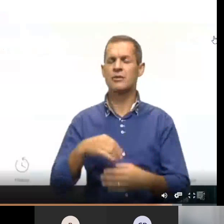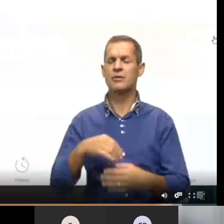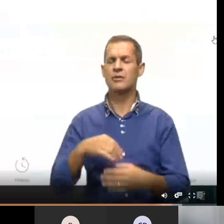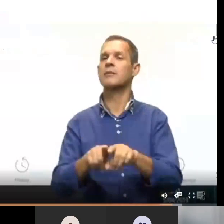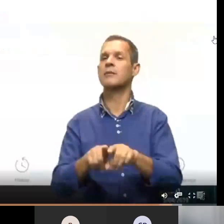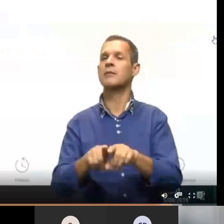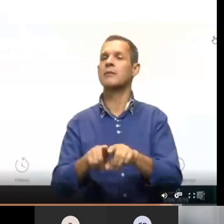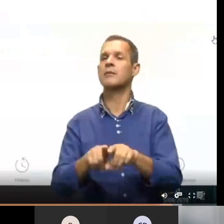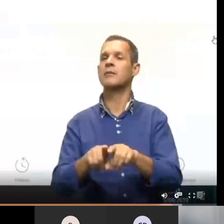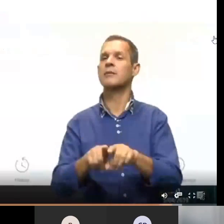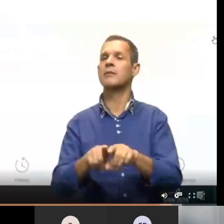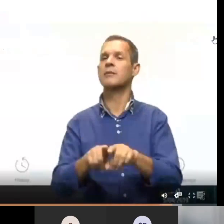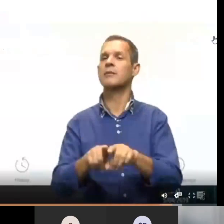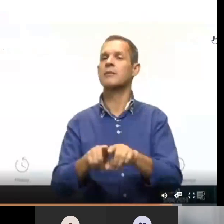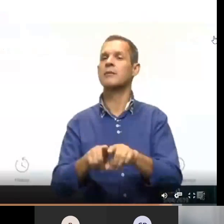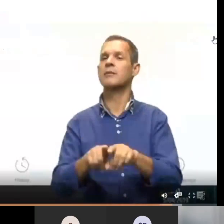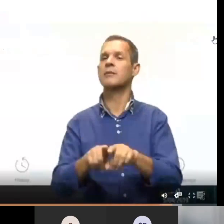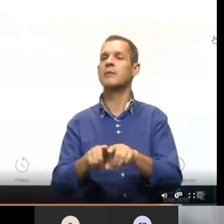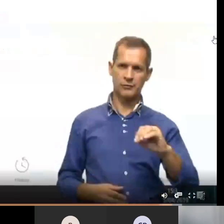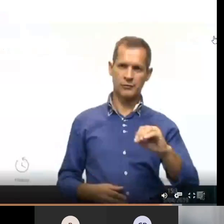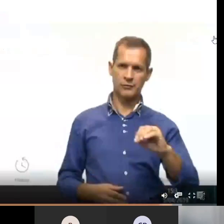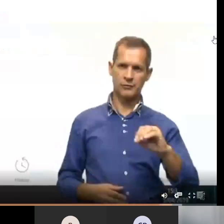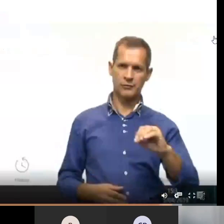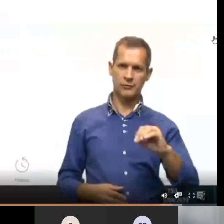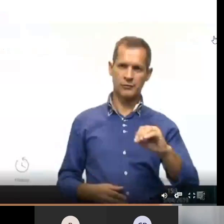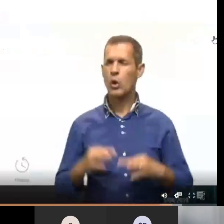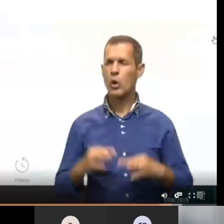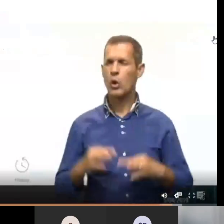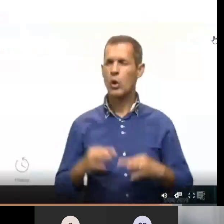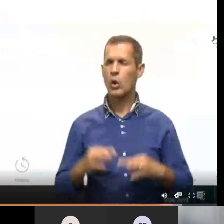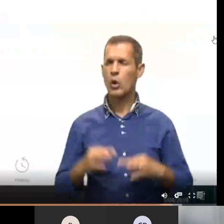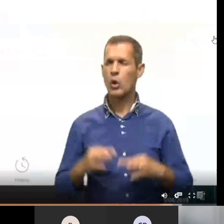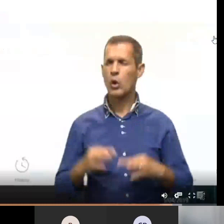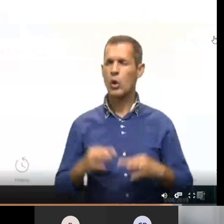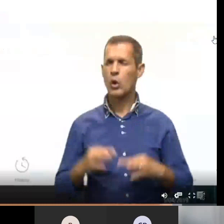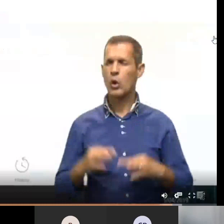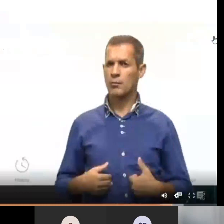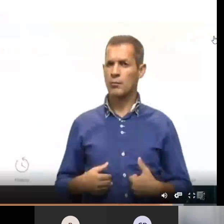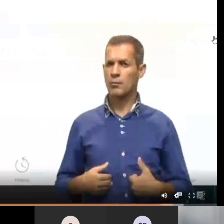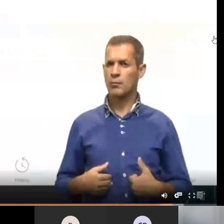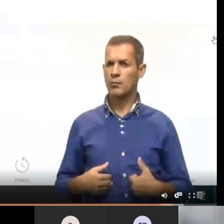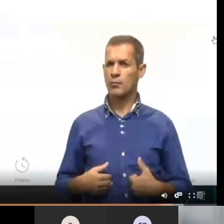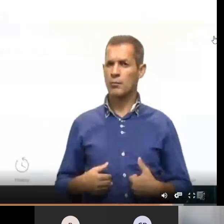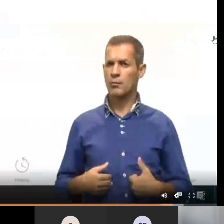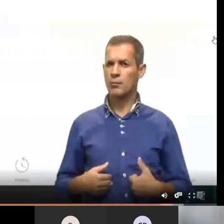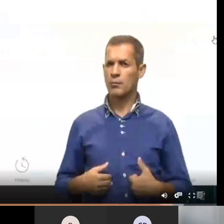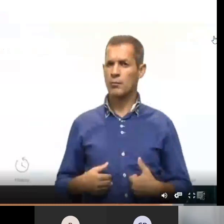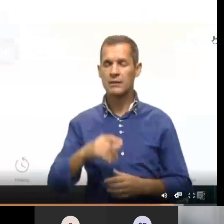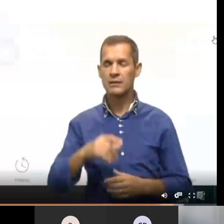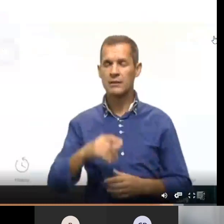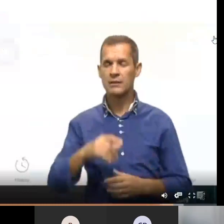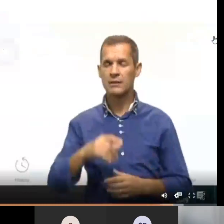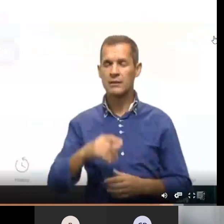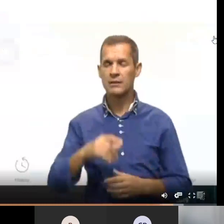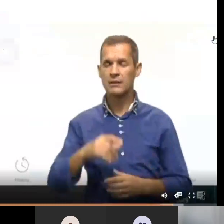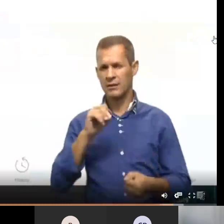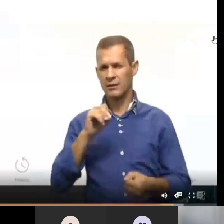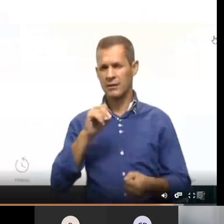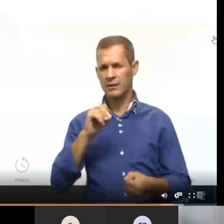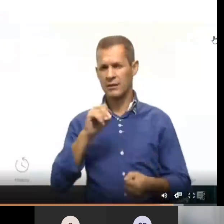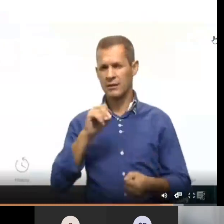disso. Os vasos linfáticos, eles compreendem quase todo o corpo humano. E, além disso, eles